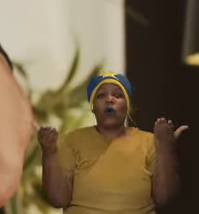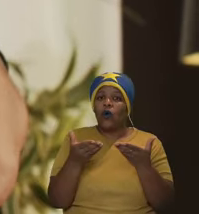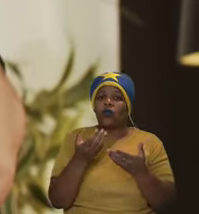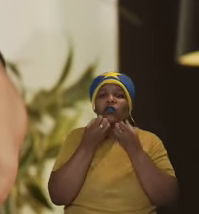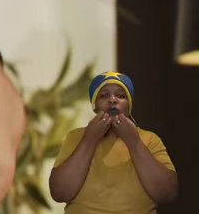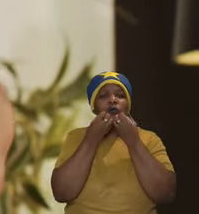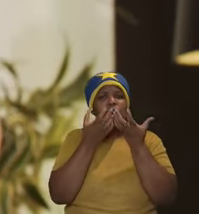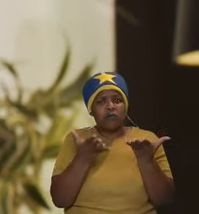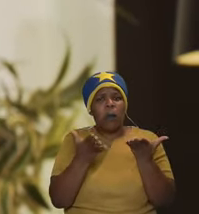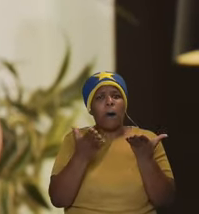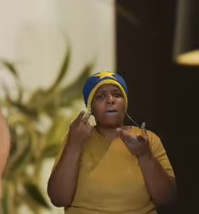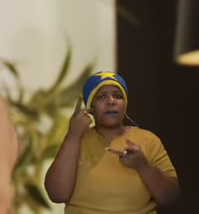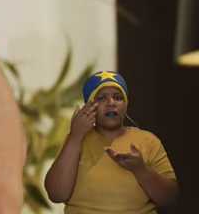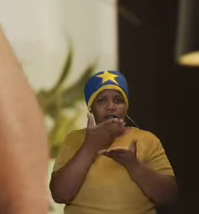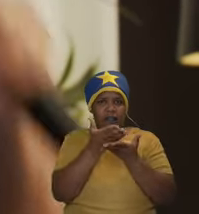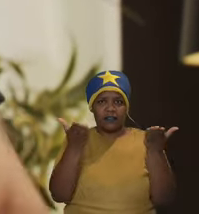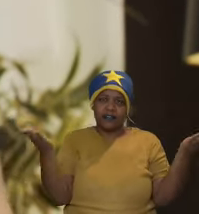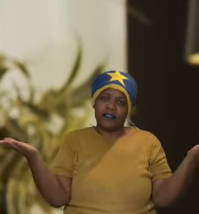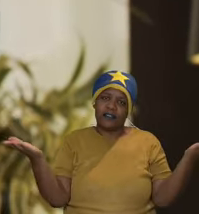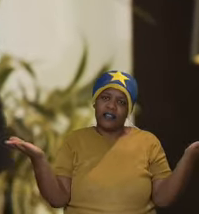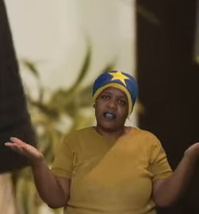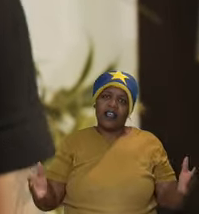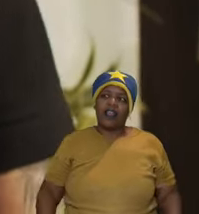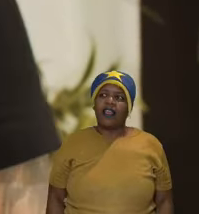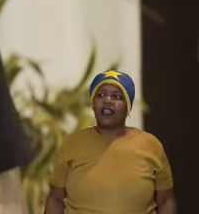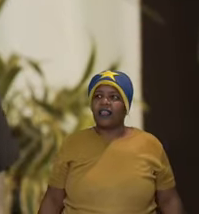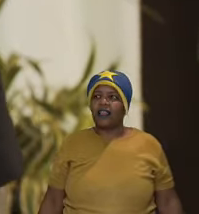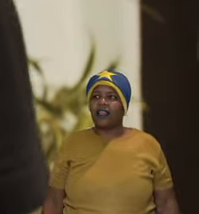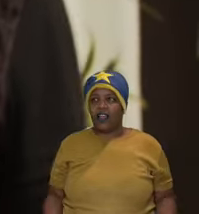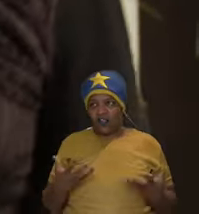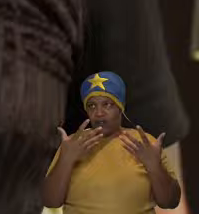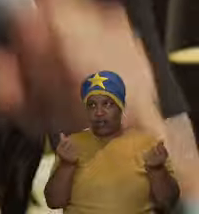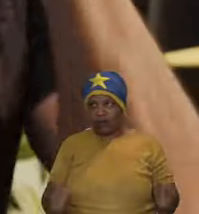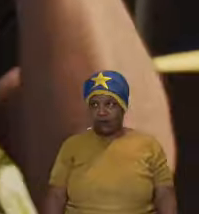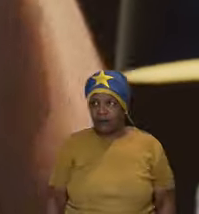mesmo. E assim, mano. Bora.